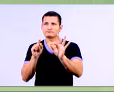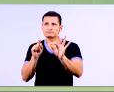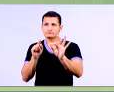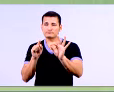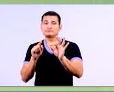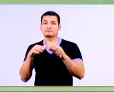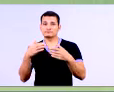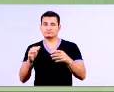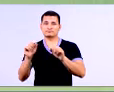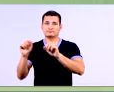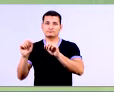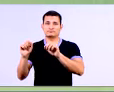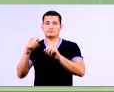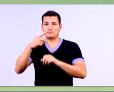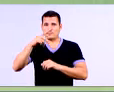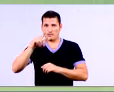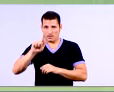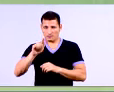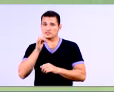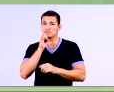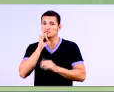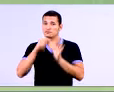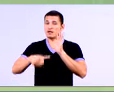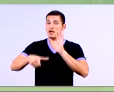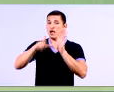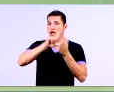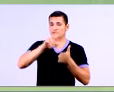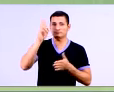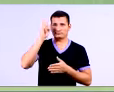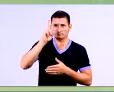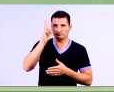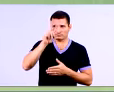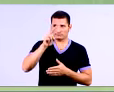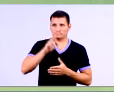as páginas do exemplo anterior, qual o exemplo anterior?